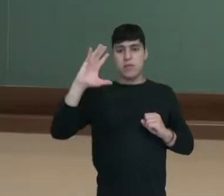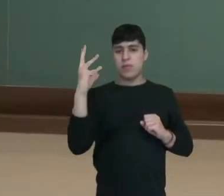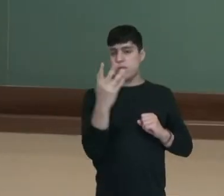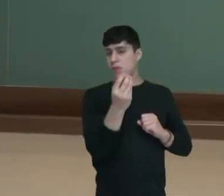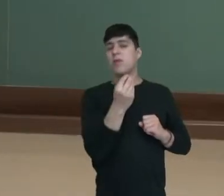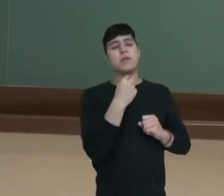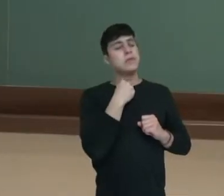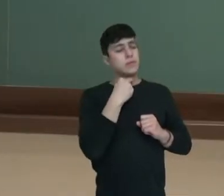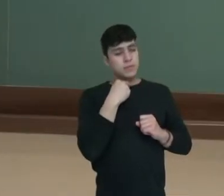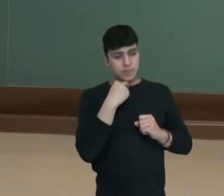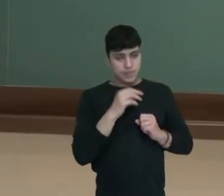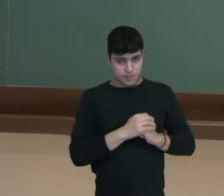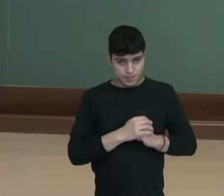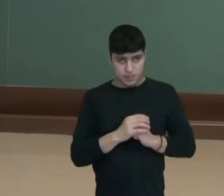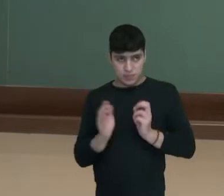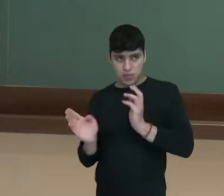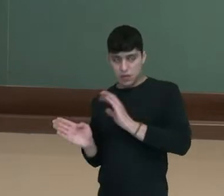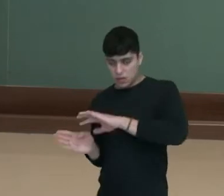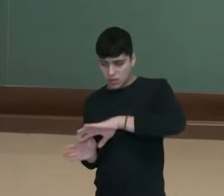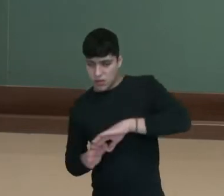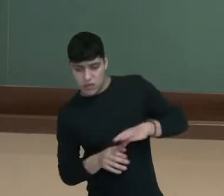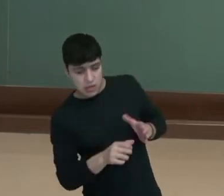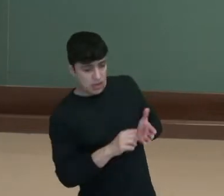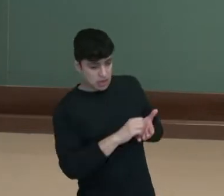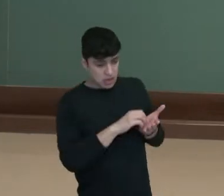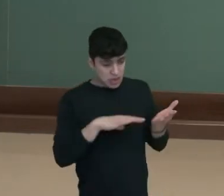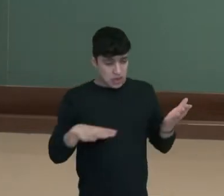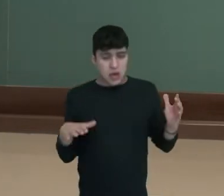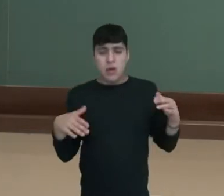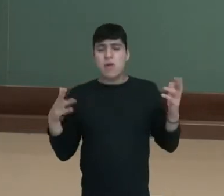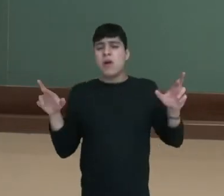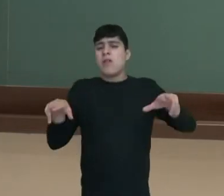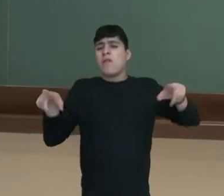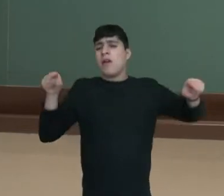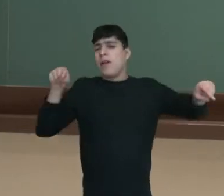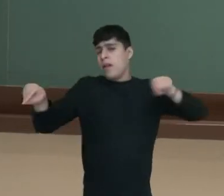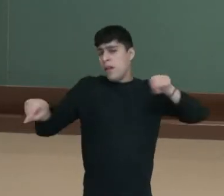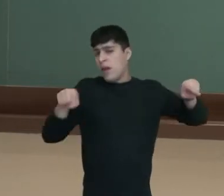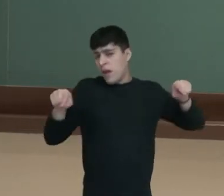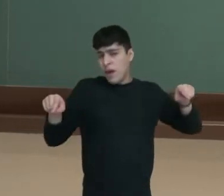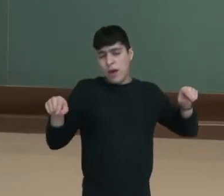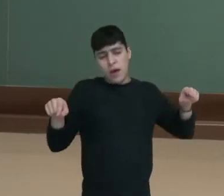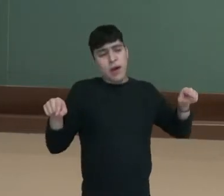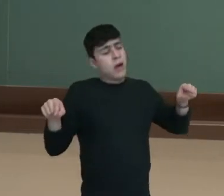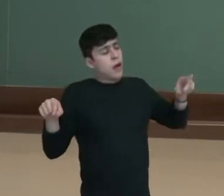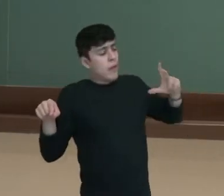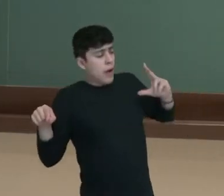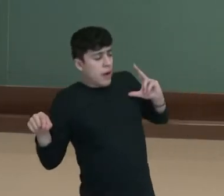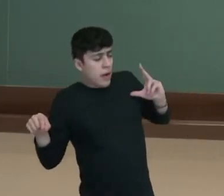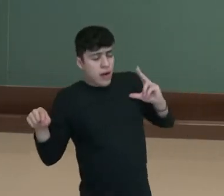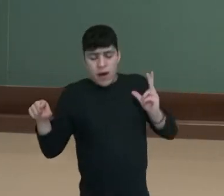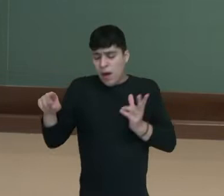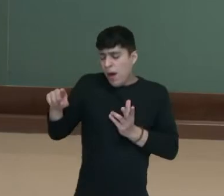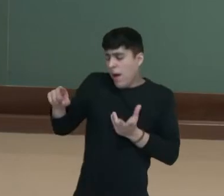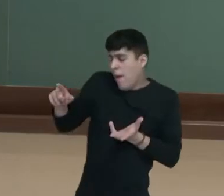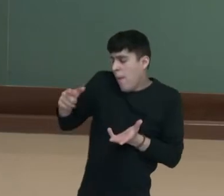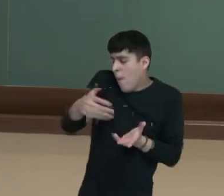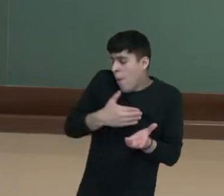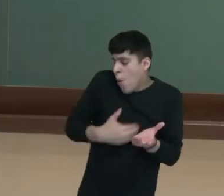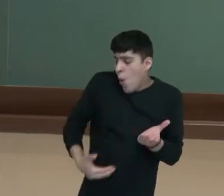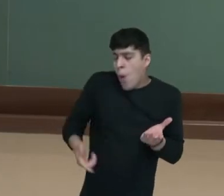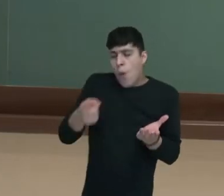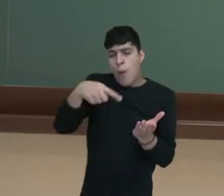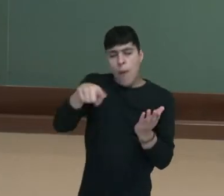Quais são as diferenças então entre a esfera pública e a esfera privada? Faça um texto